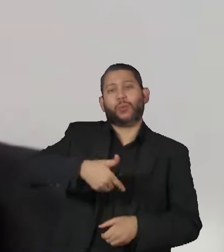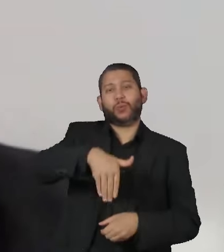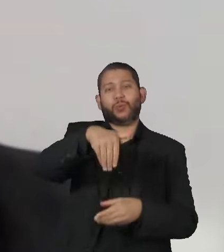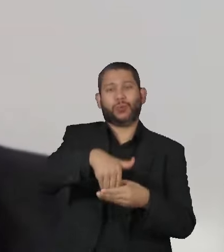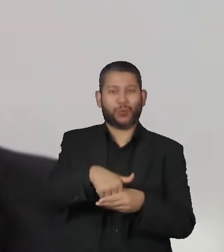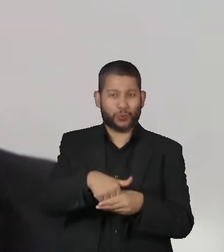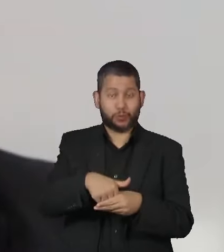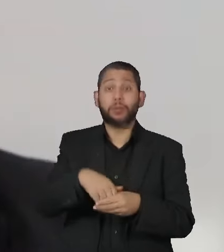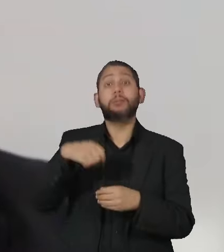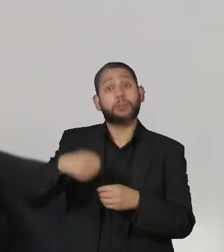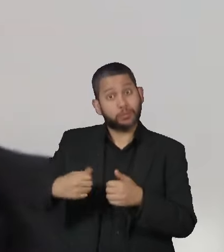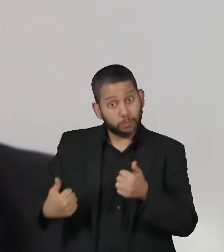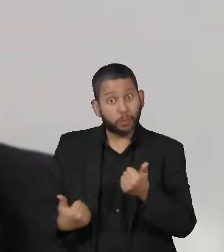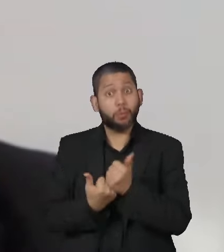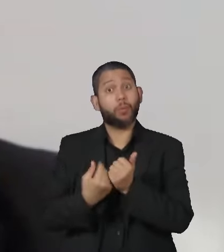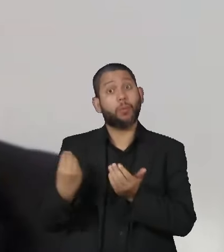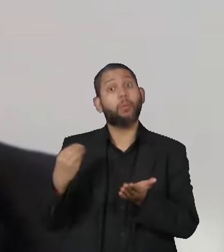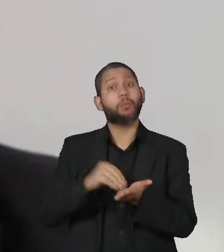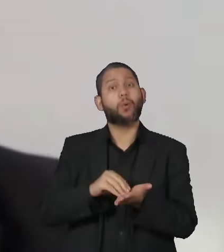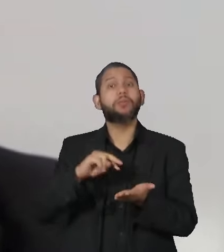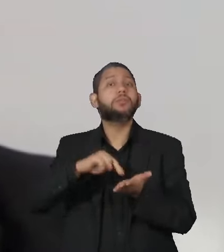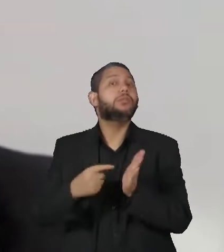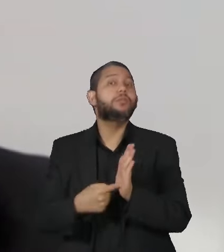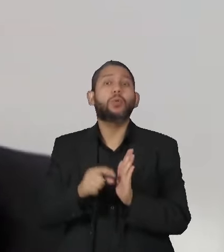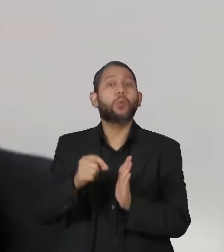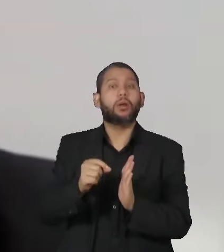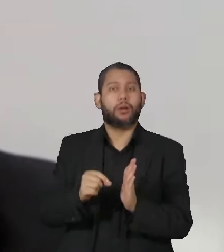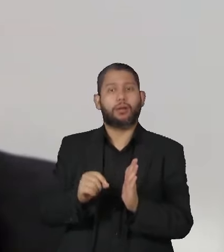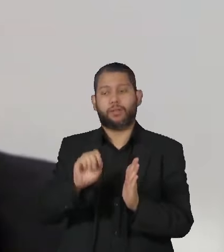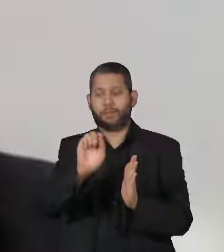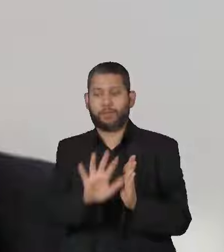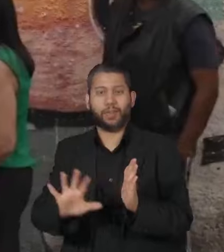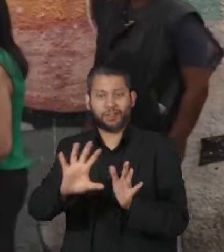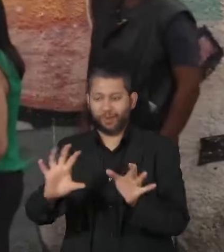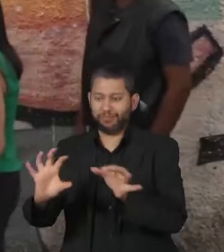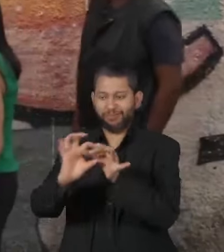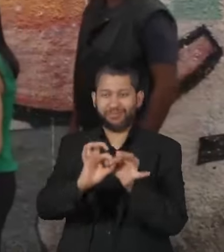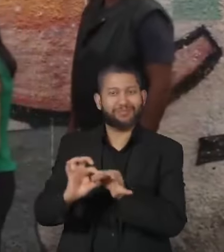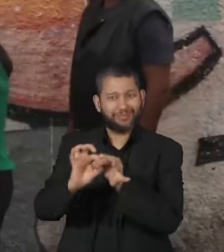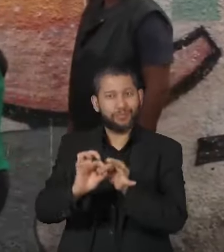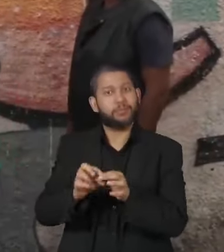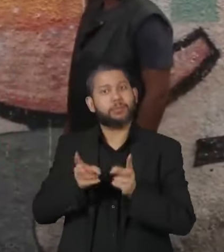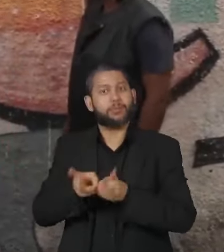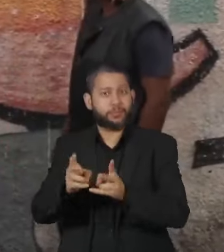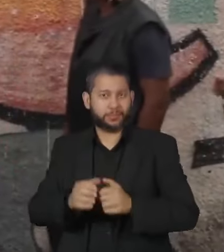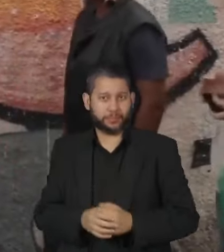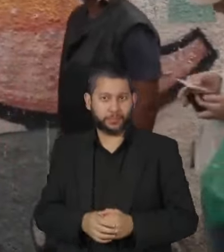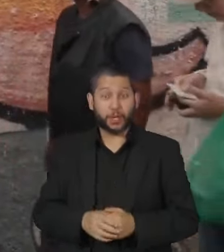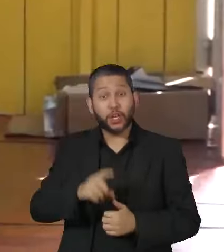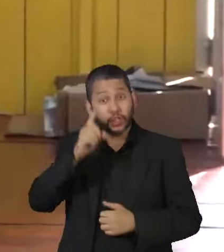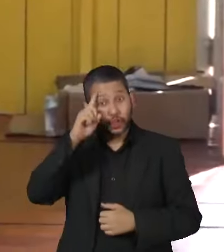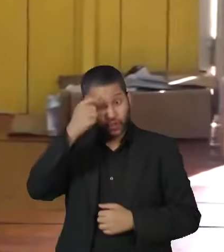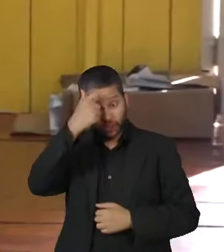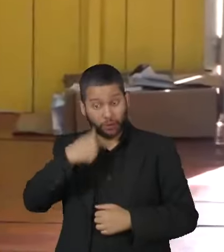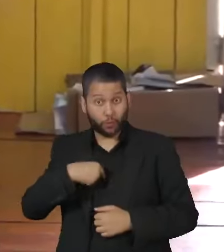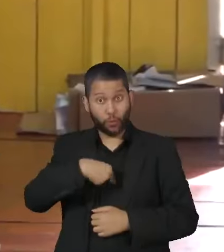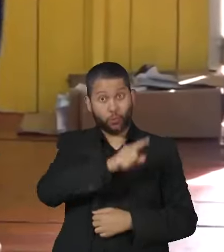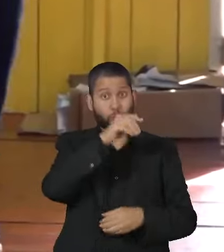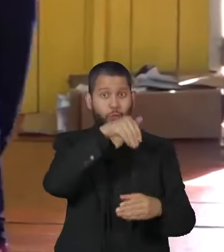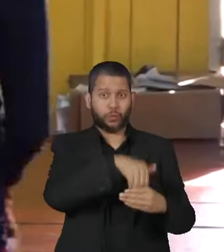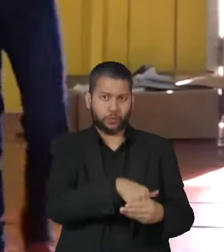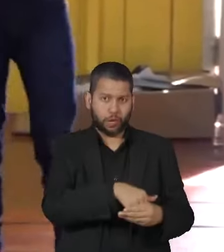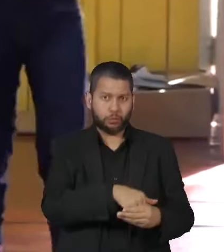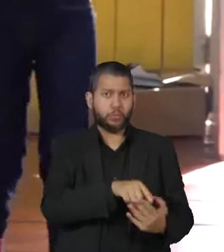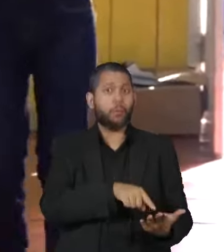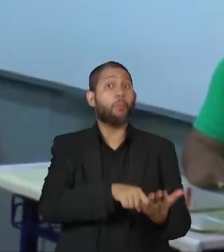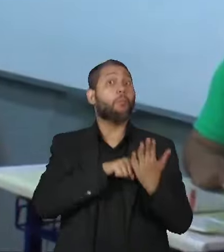apoio aquele ajuste da Federação precisa ser mantido para o eleitor no dia da votação vão continuar